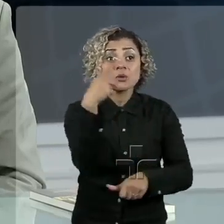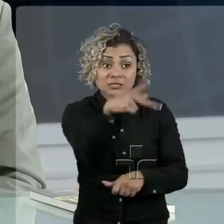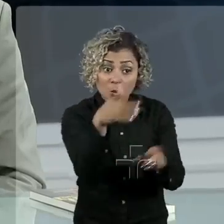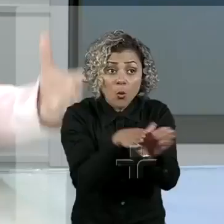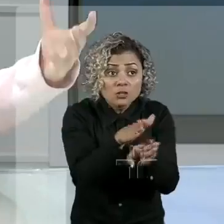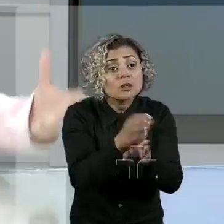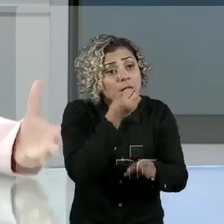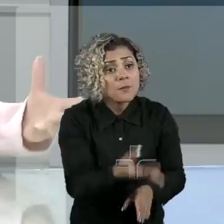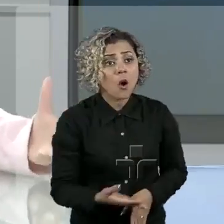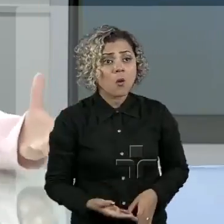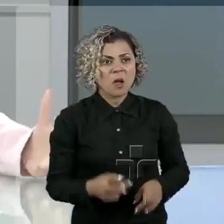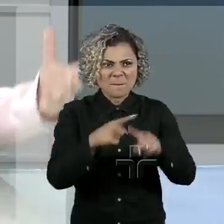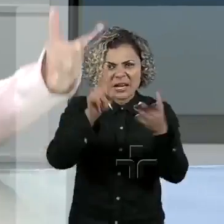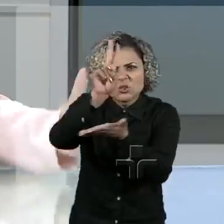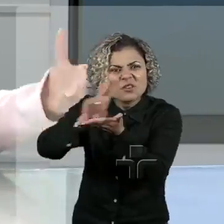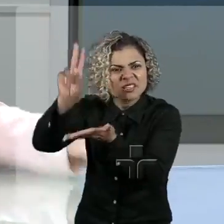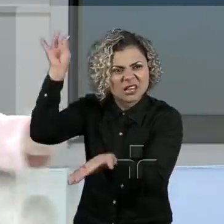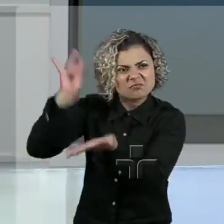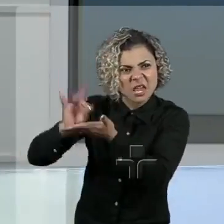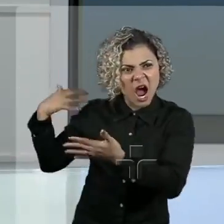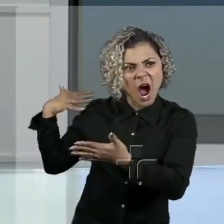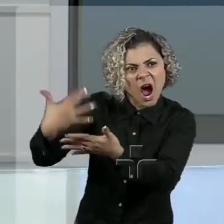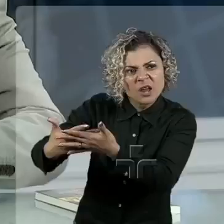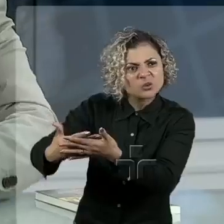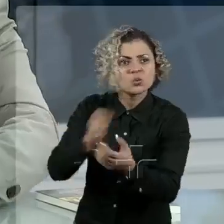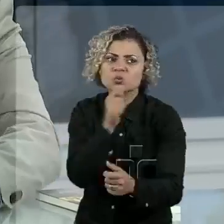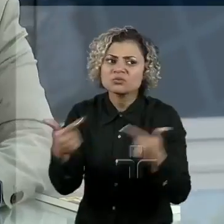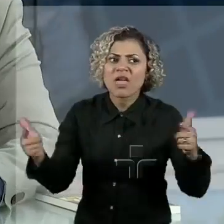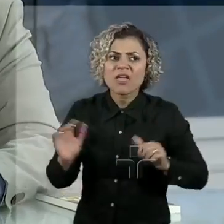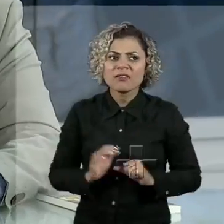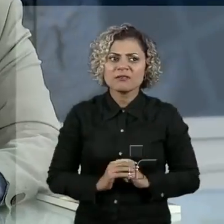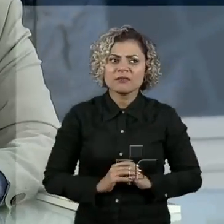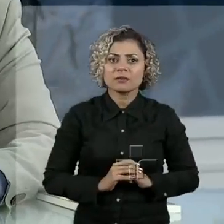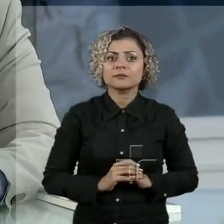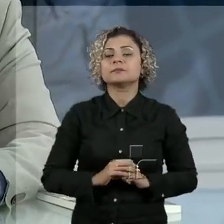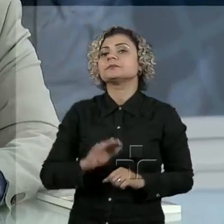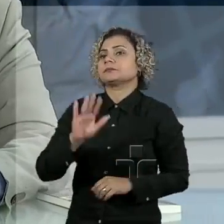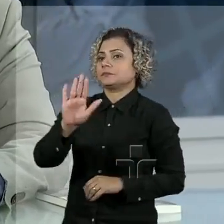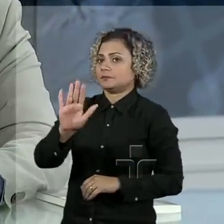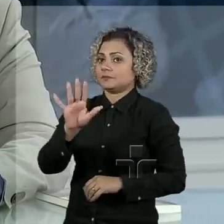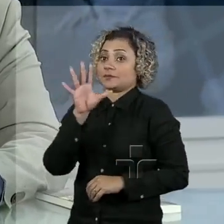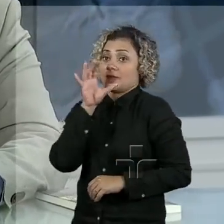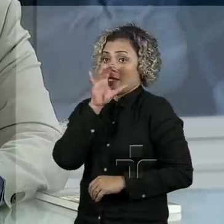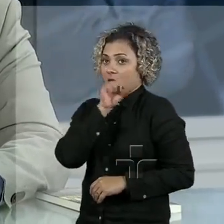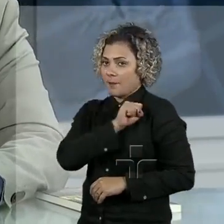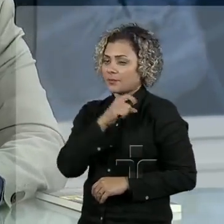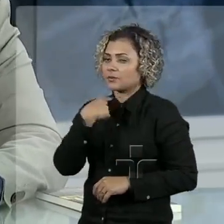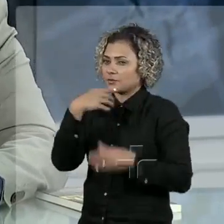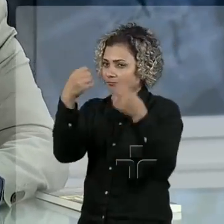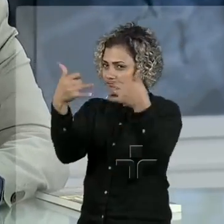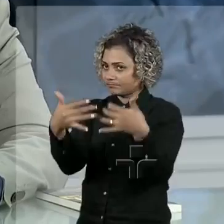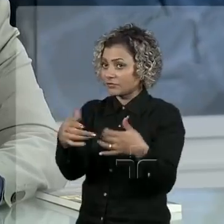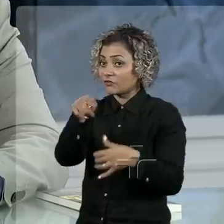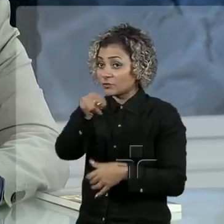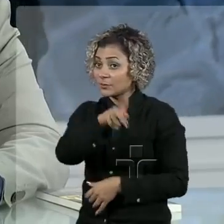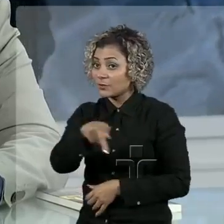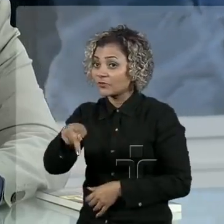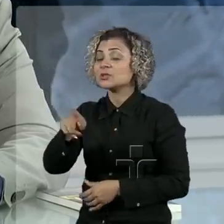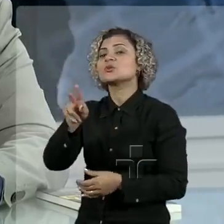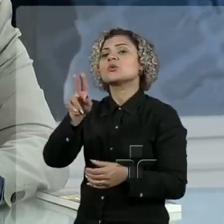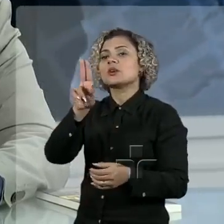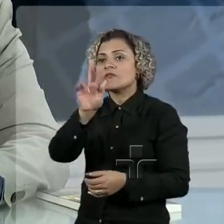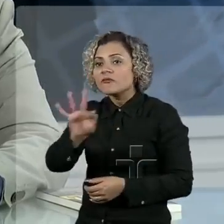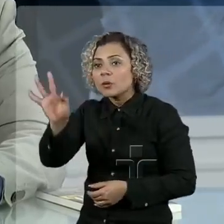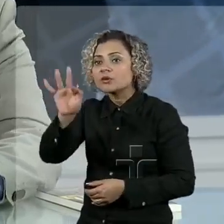temos universidade há muitos anos, Paulo, nós não temos. Janaína, deixa eu fazer uma ponderação com você. Você é professora na São Francisco,